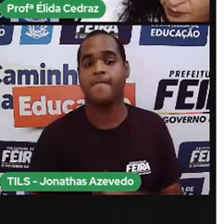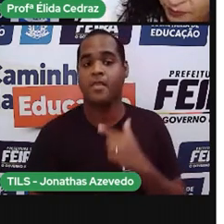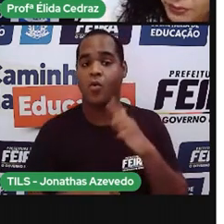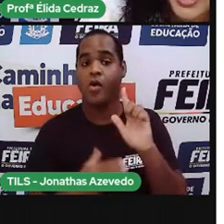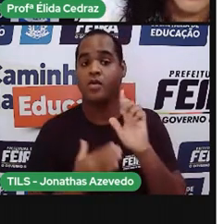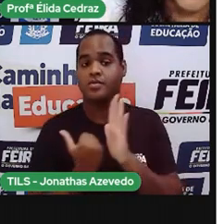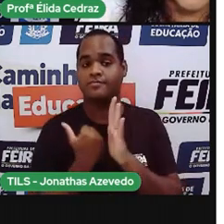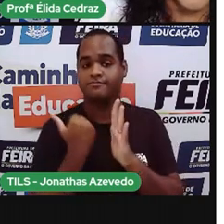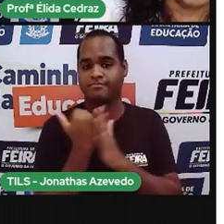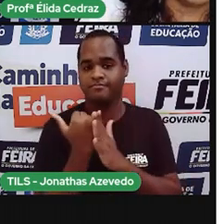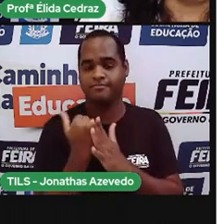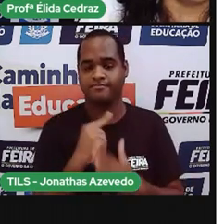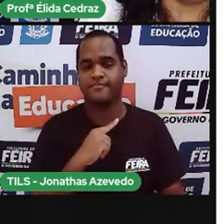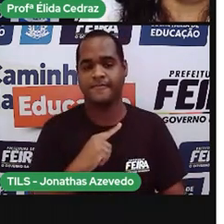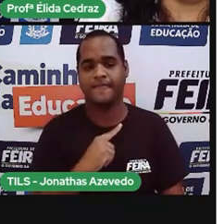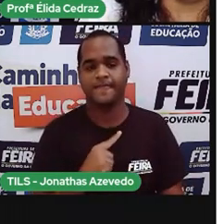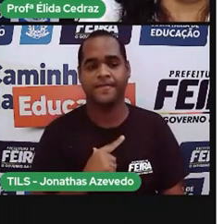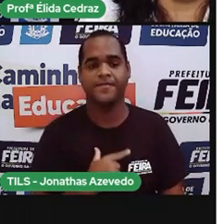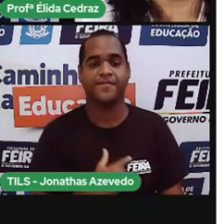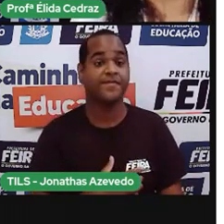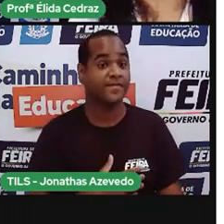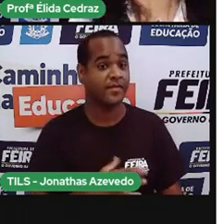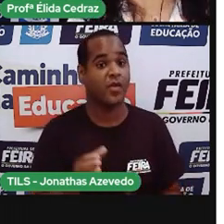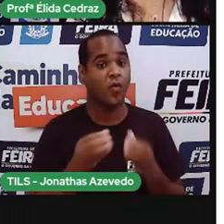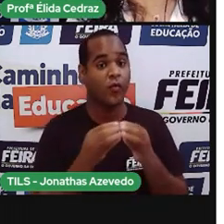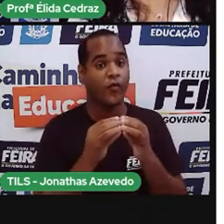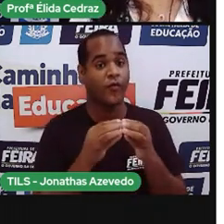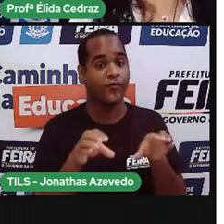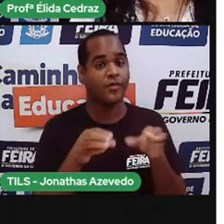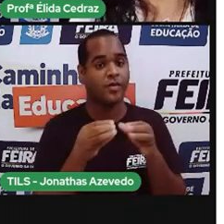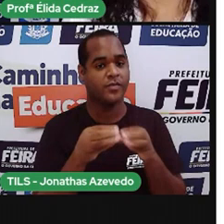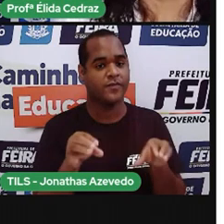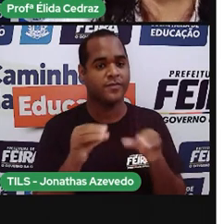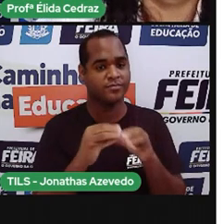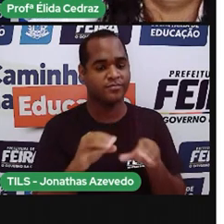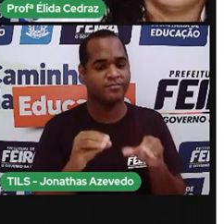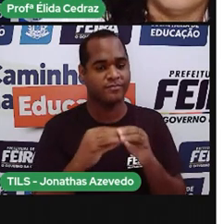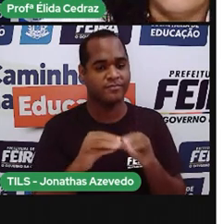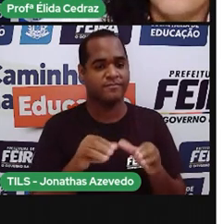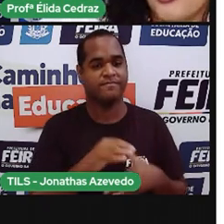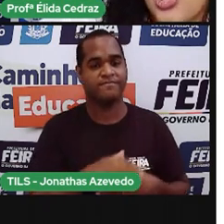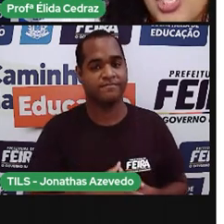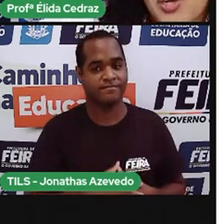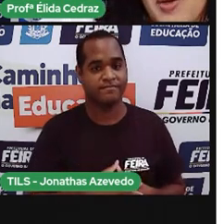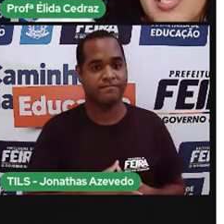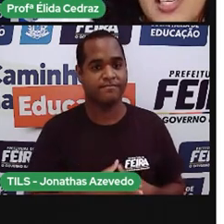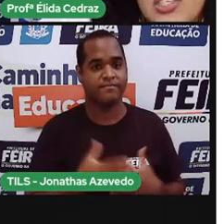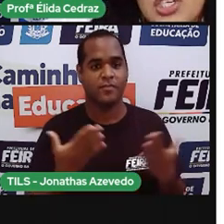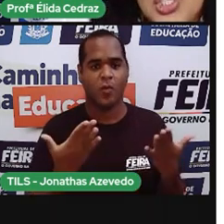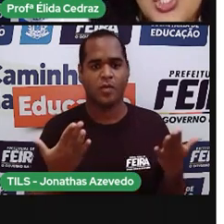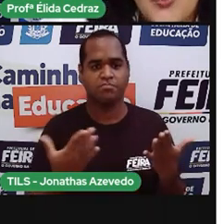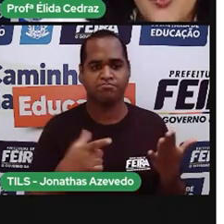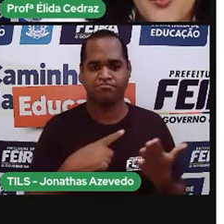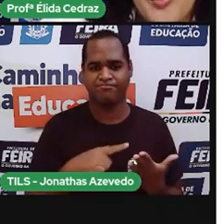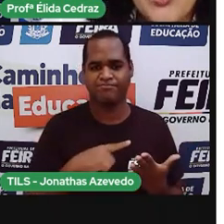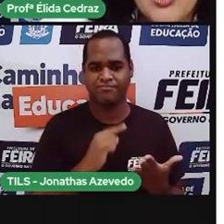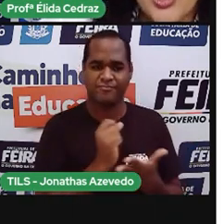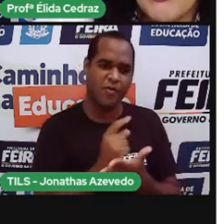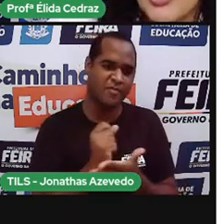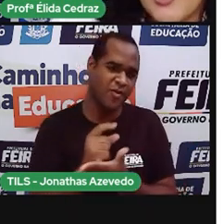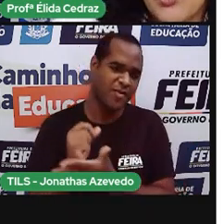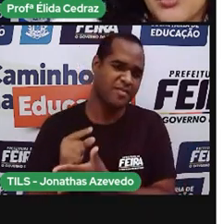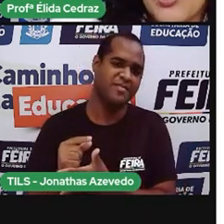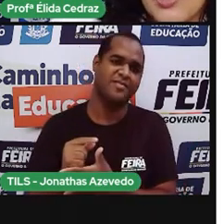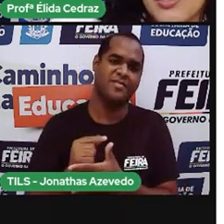coisa, viu? Na dúzia. Qual é o próximo? Os ovos. Hoje em dia, quase que a gente não compra